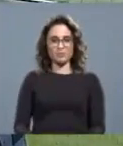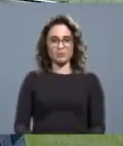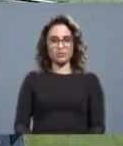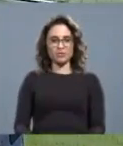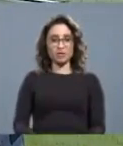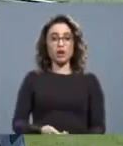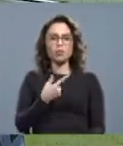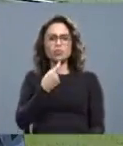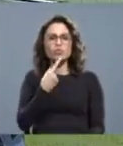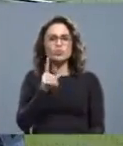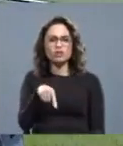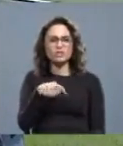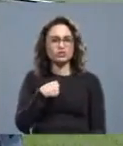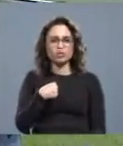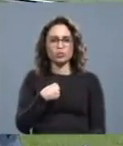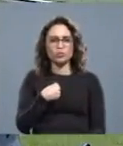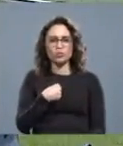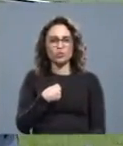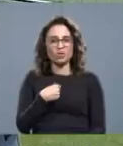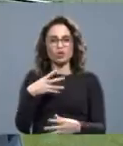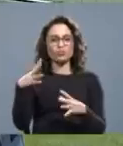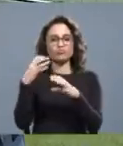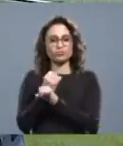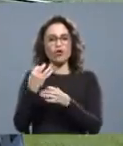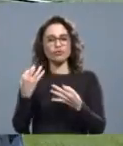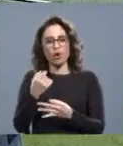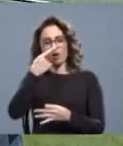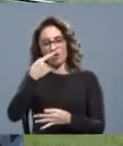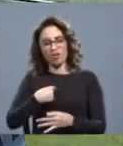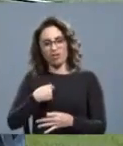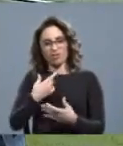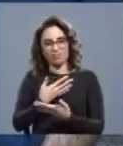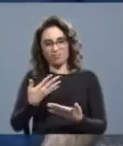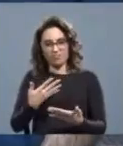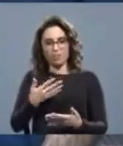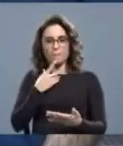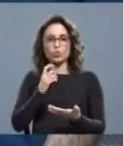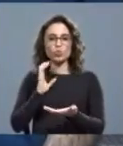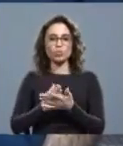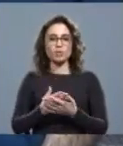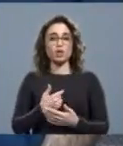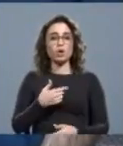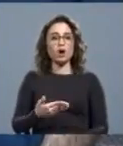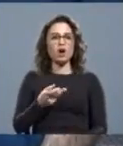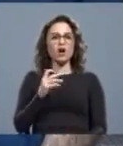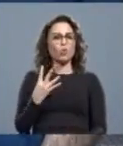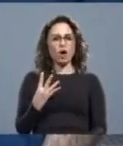Desculpa, pergunta outra vez que eu joguei esta porcaria sem querer. A última pergunta. Já estou por todos. Está, não há 4